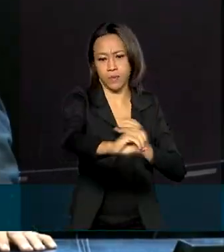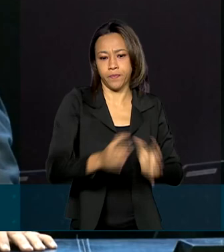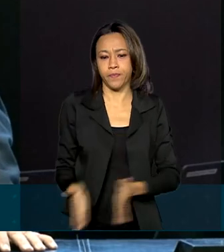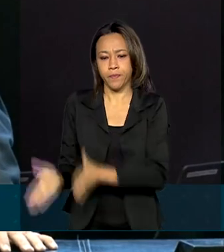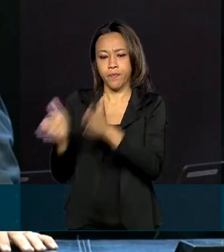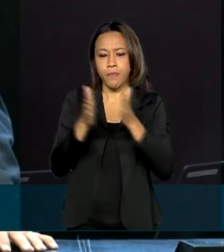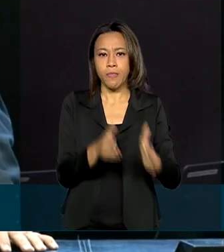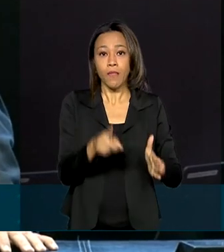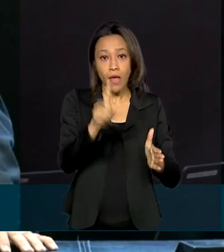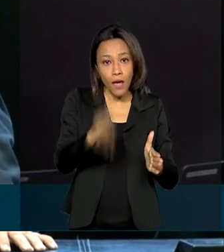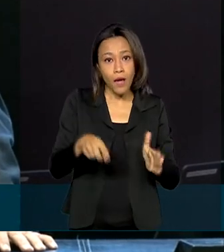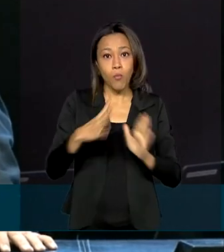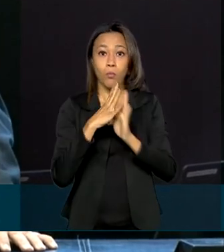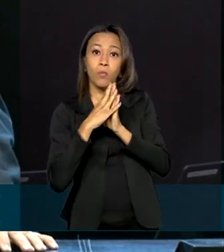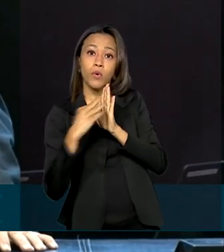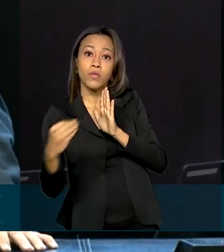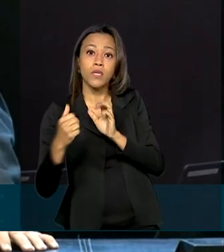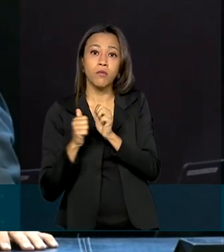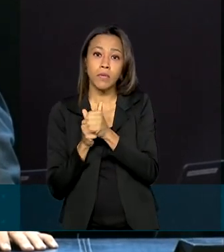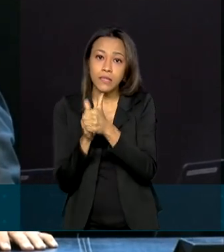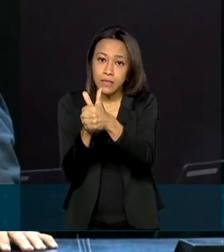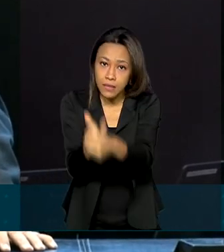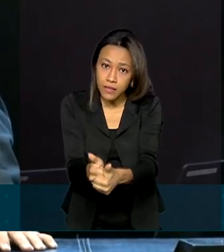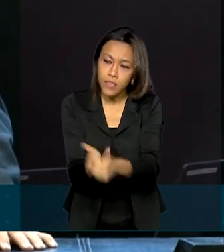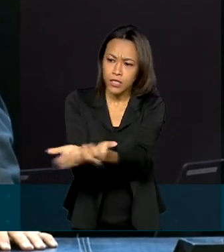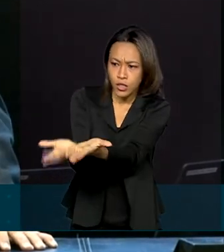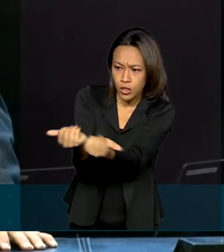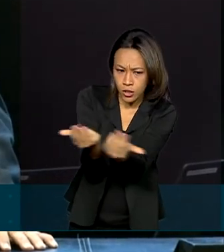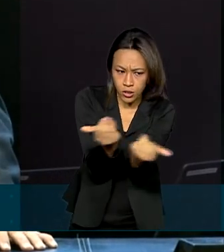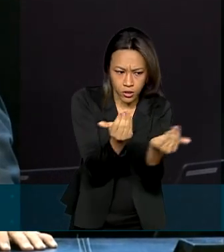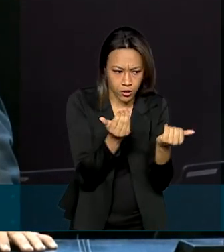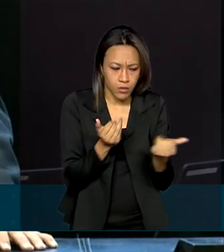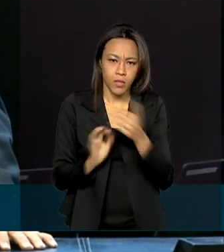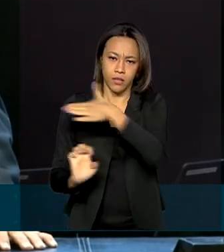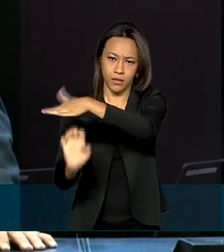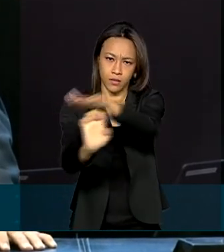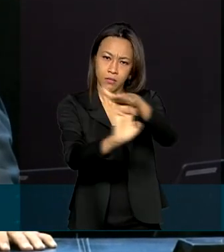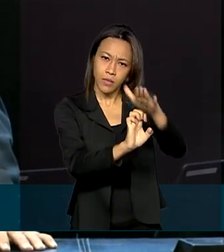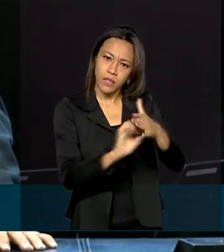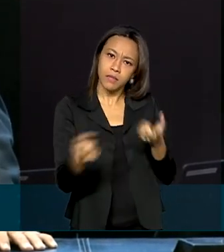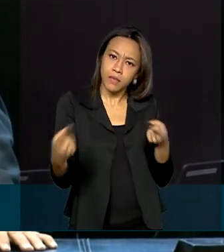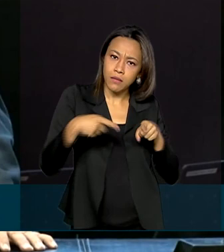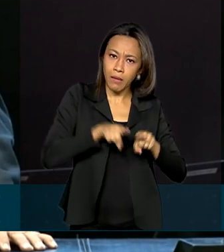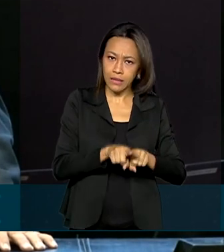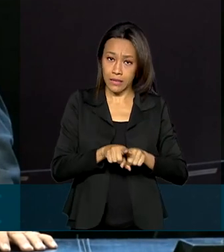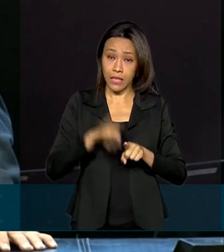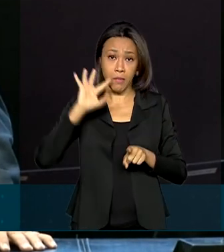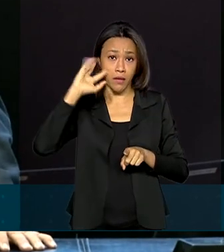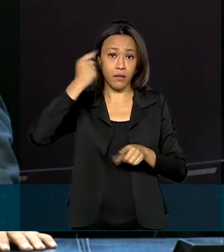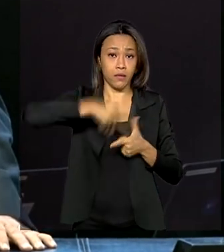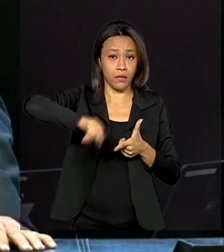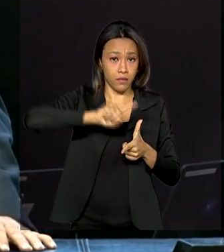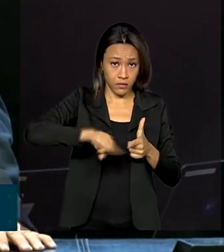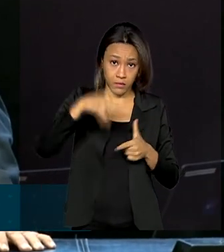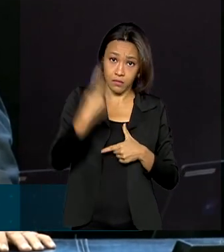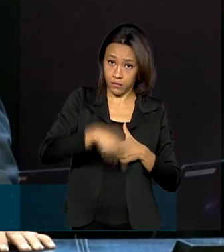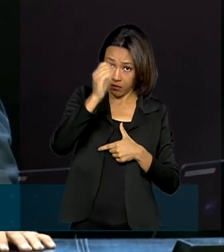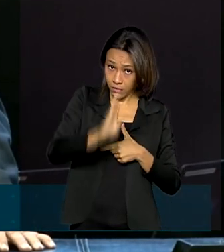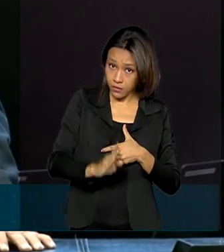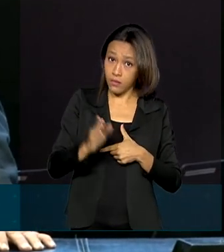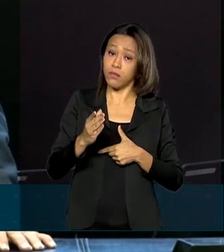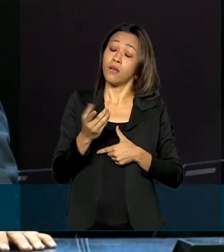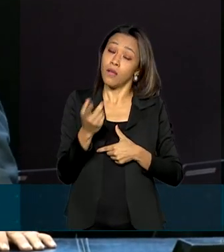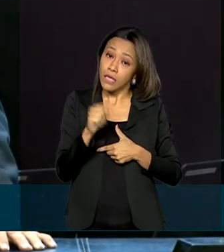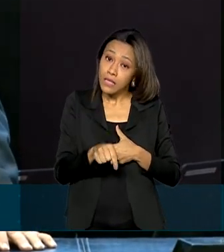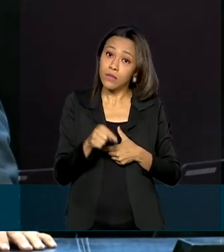de que há necessidade de trazer a iniciativa privada como parceira no enfrentamento desse problema, que é comum a todos nós, ele é